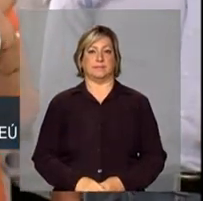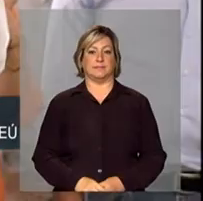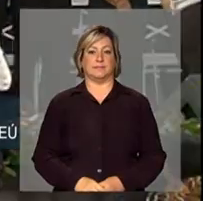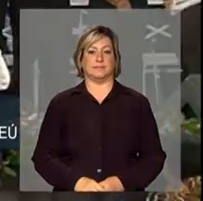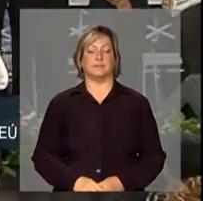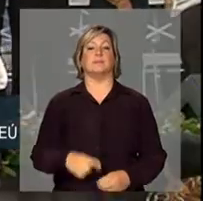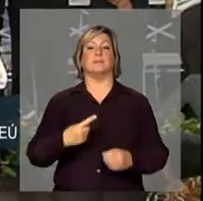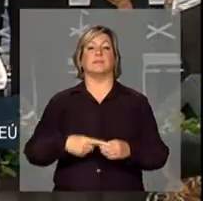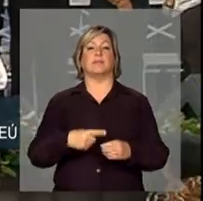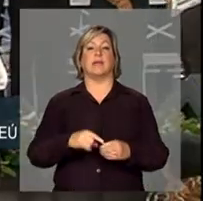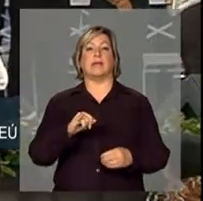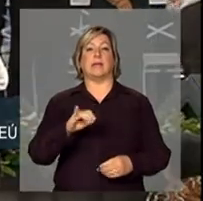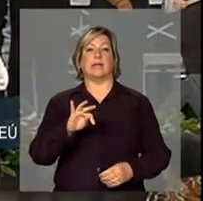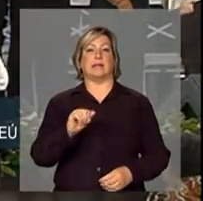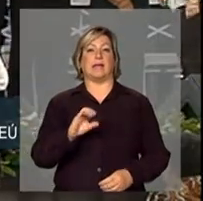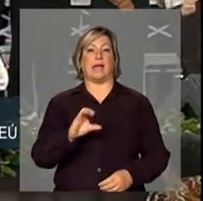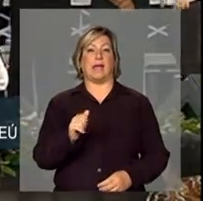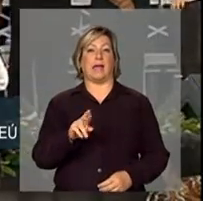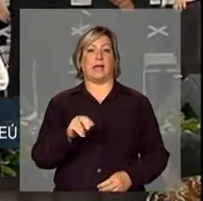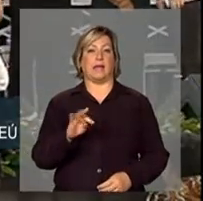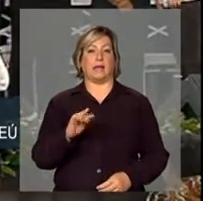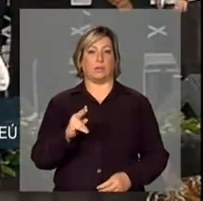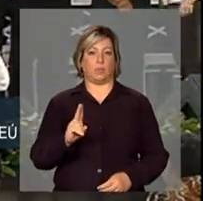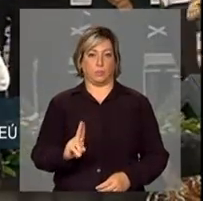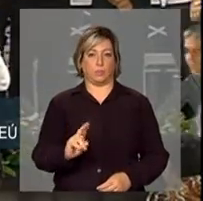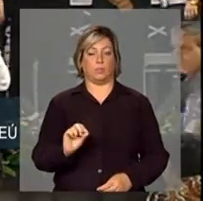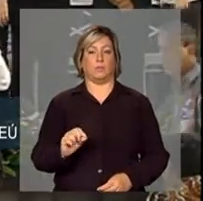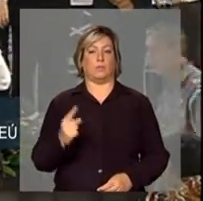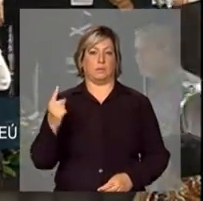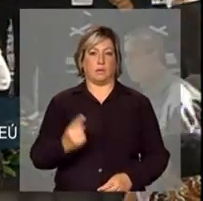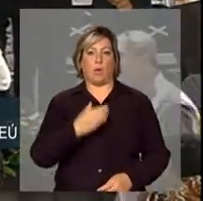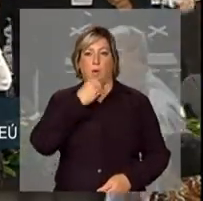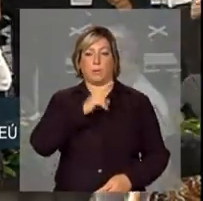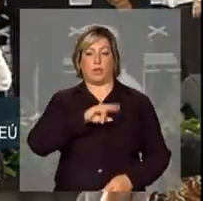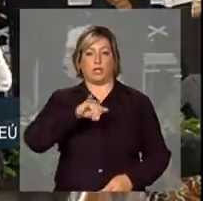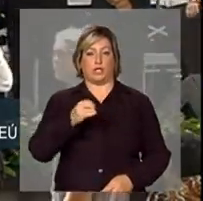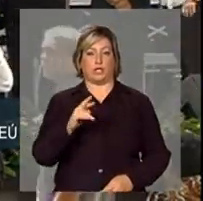De Itacaratu, Gerson da Silva.